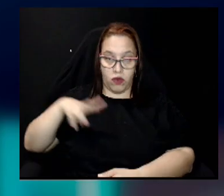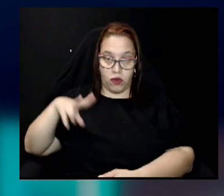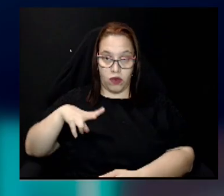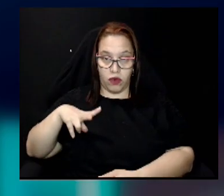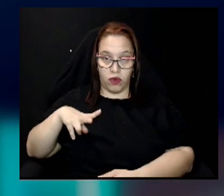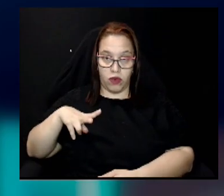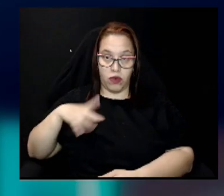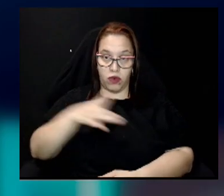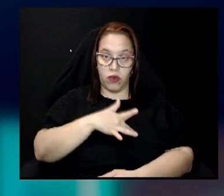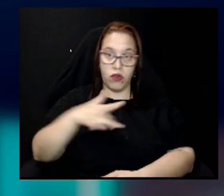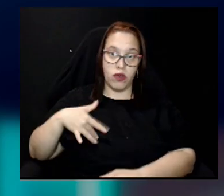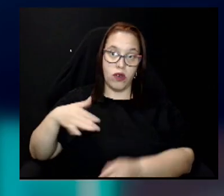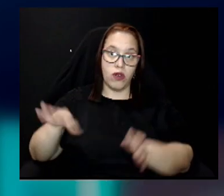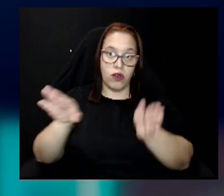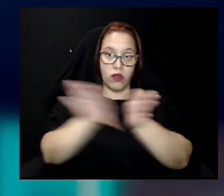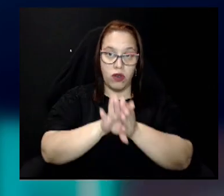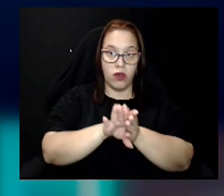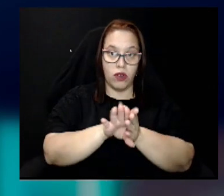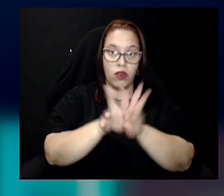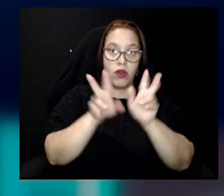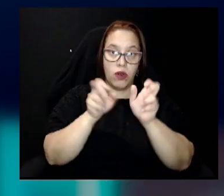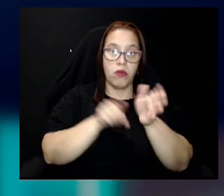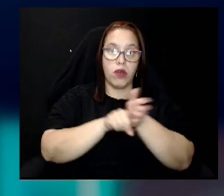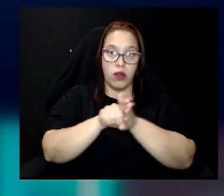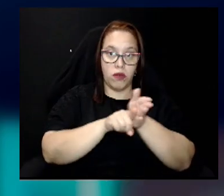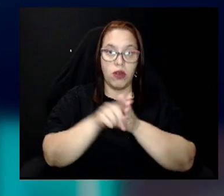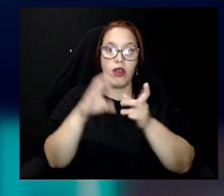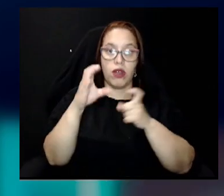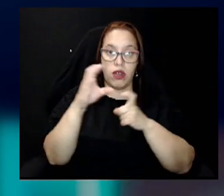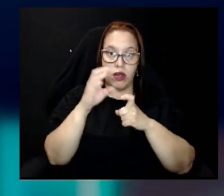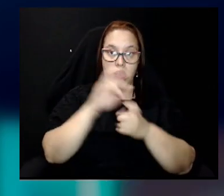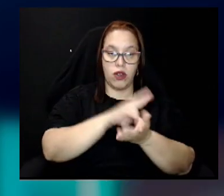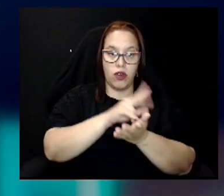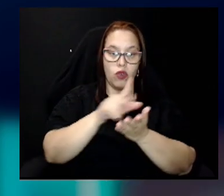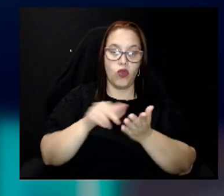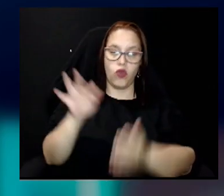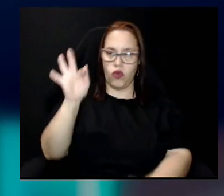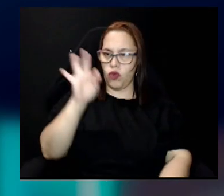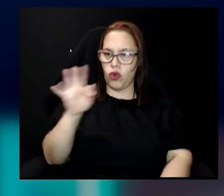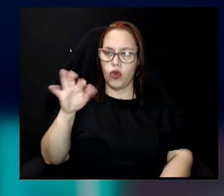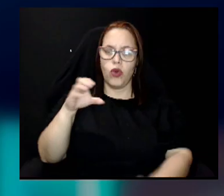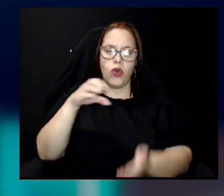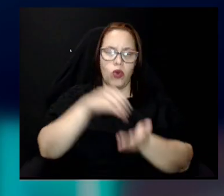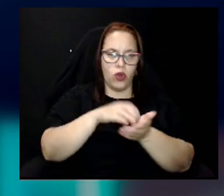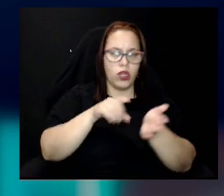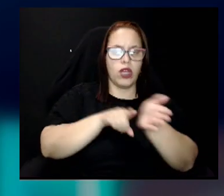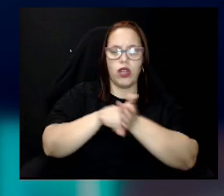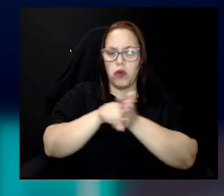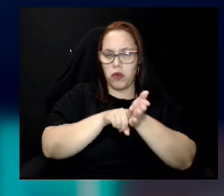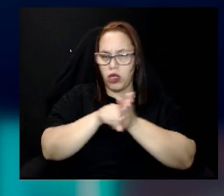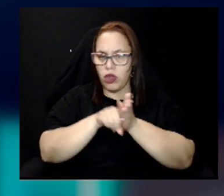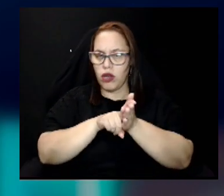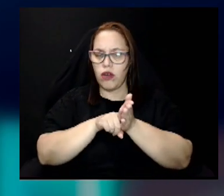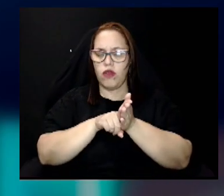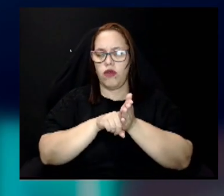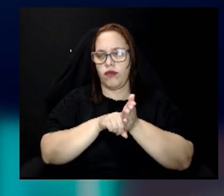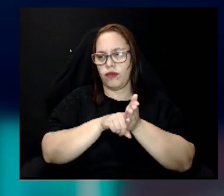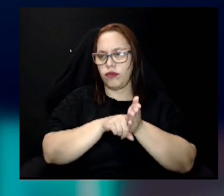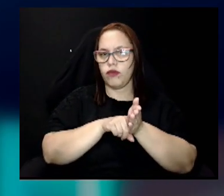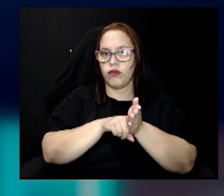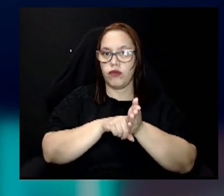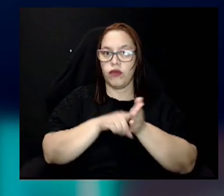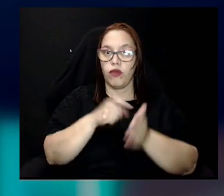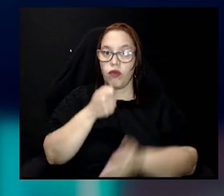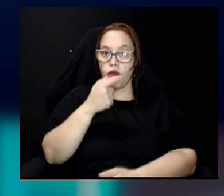já chegando em termos de pesquisa clínica nas diversas universidades, né, nos centros de pesquisas, que são drogas inteligentes,